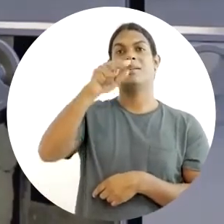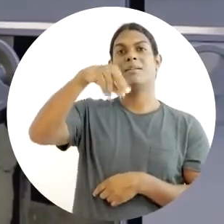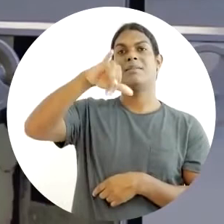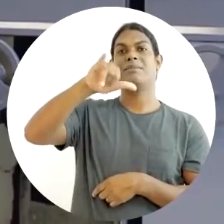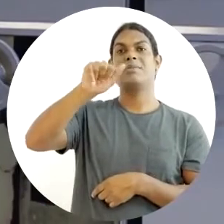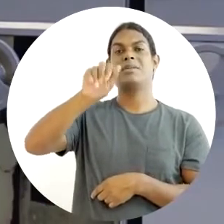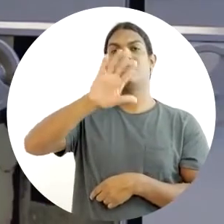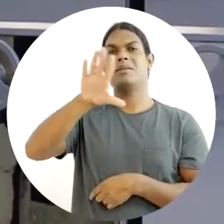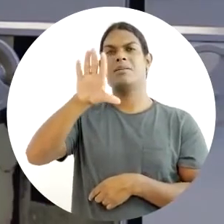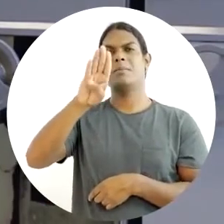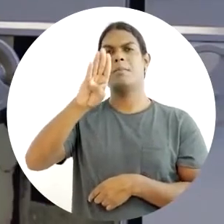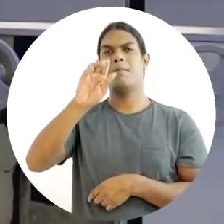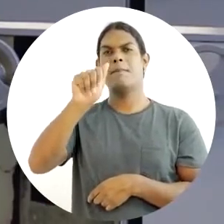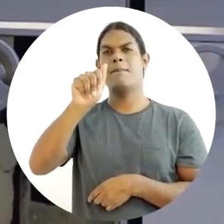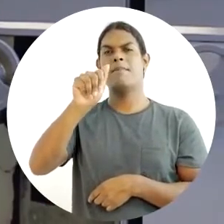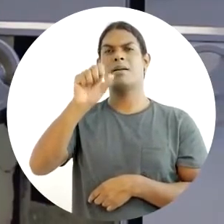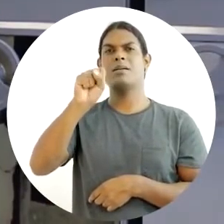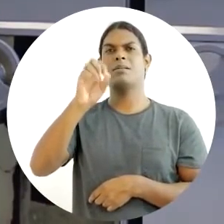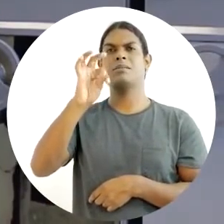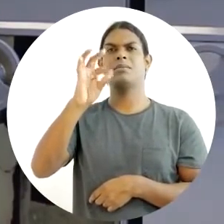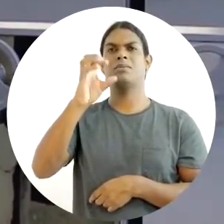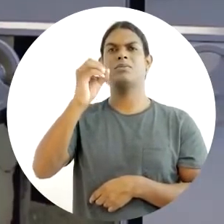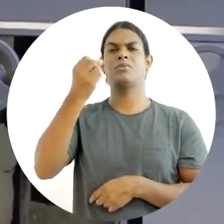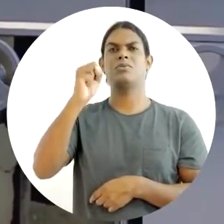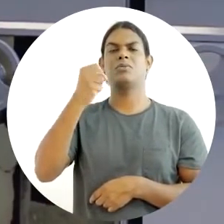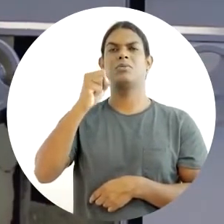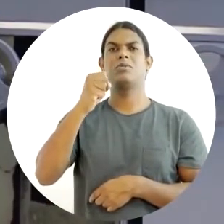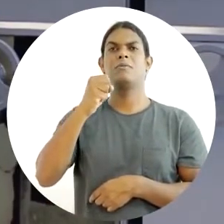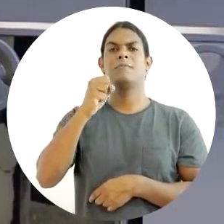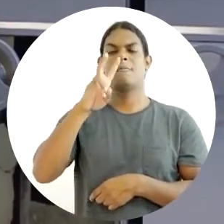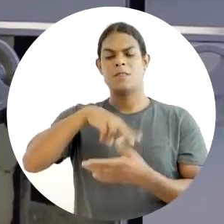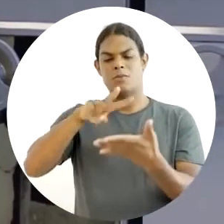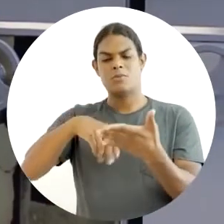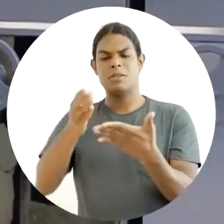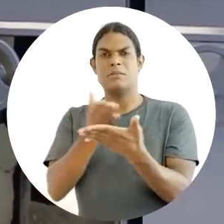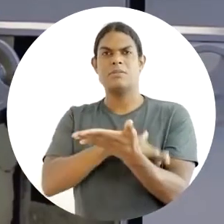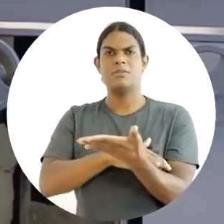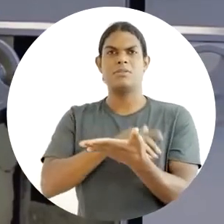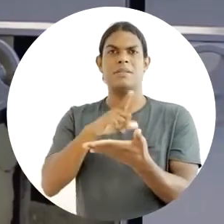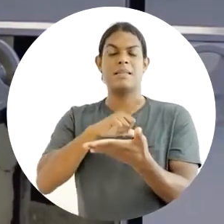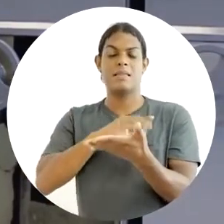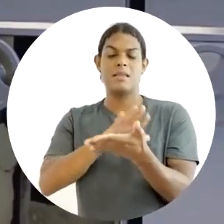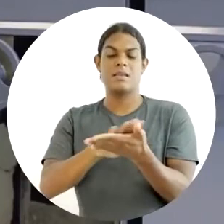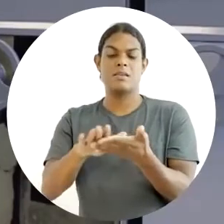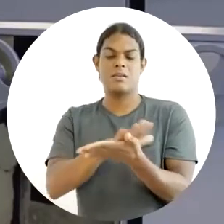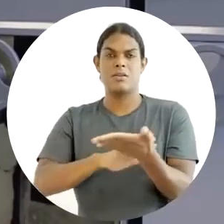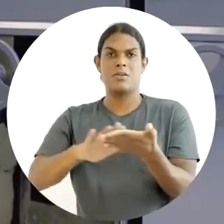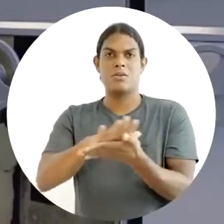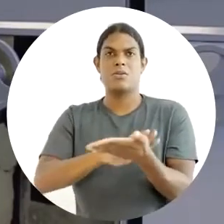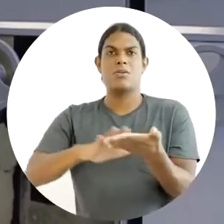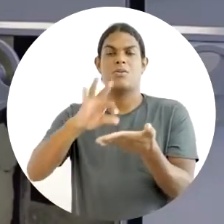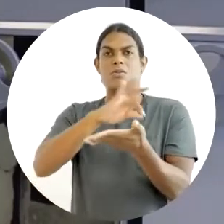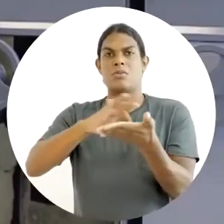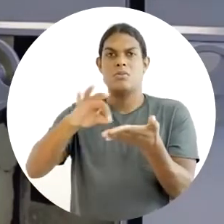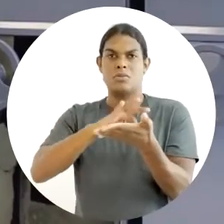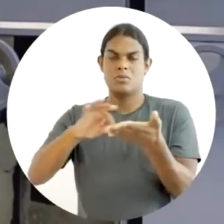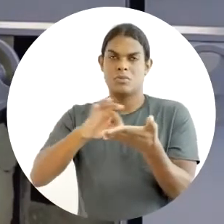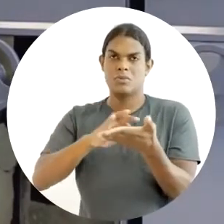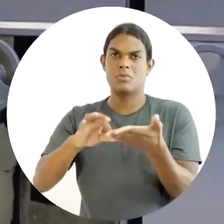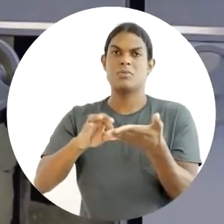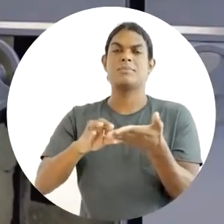nós mostramos o livro, dissemos que na folha de rosto geralmente vem o autor, o título,